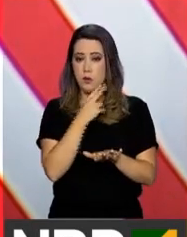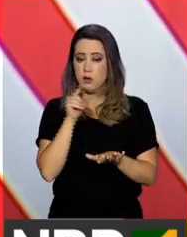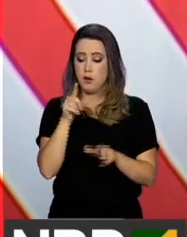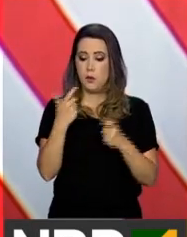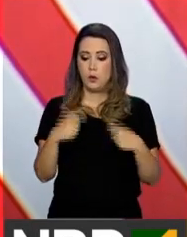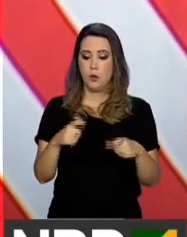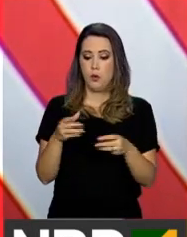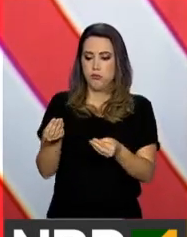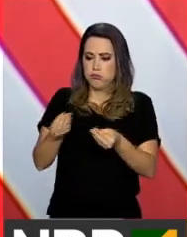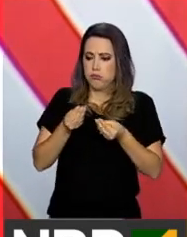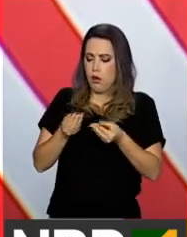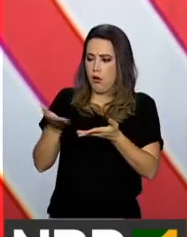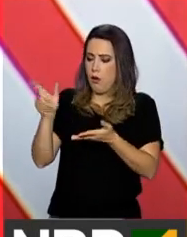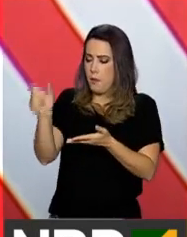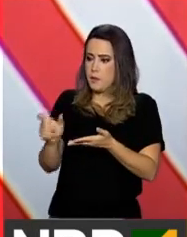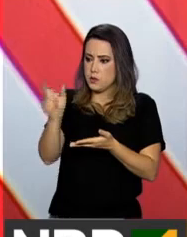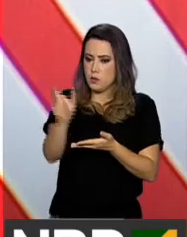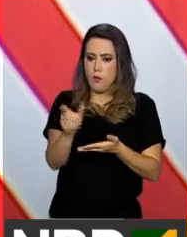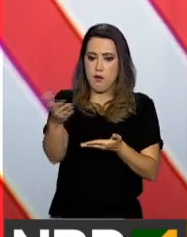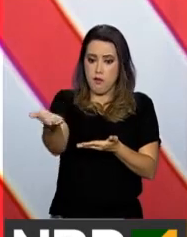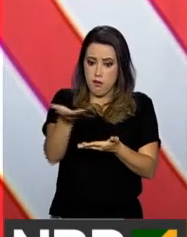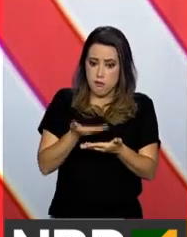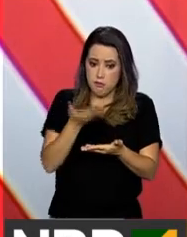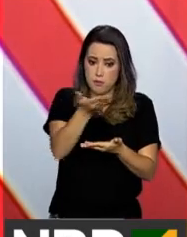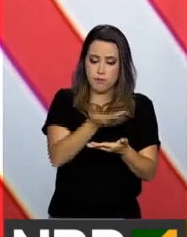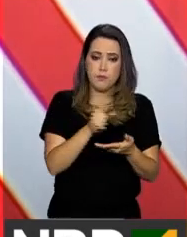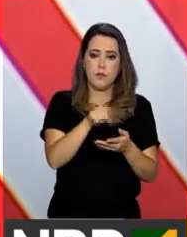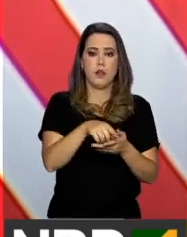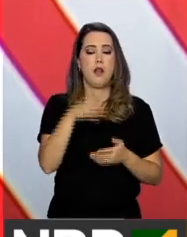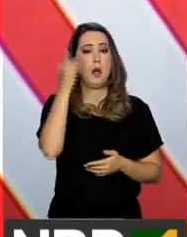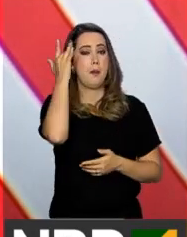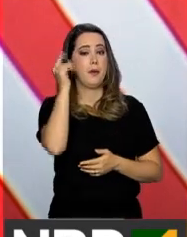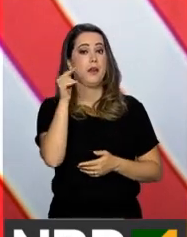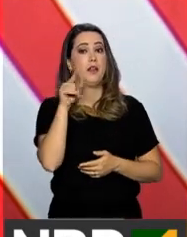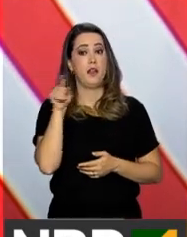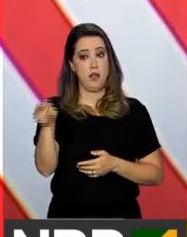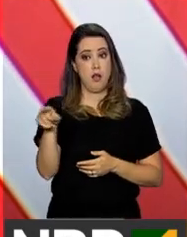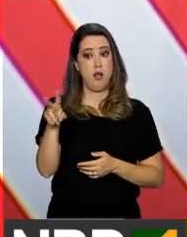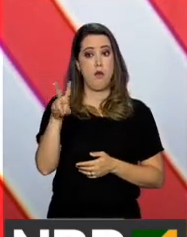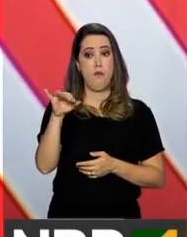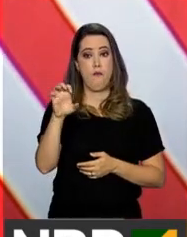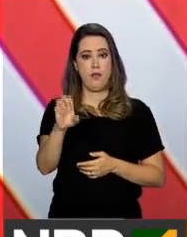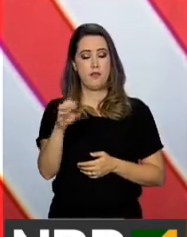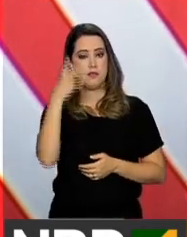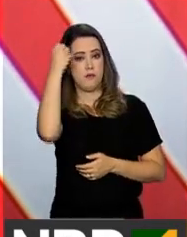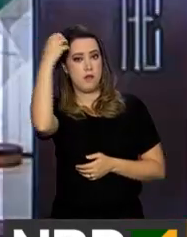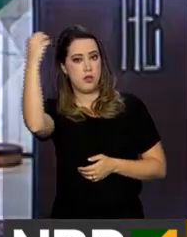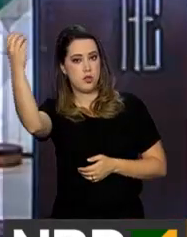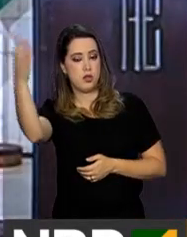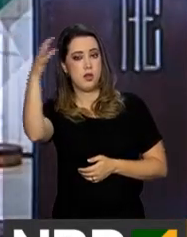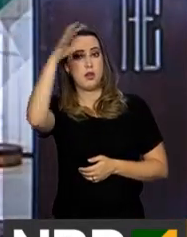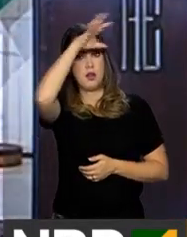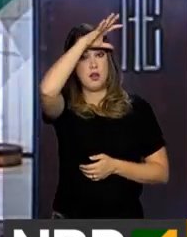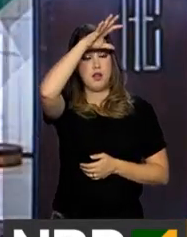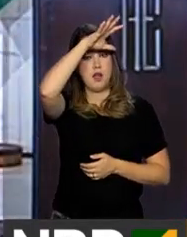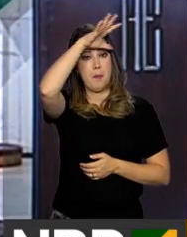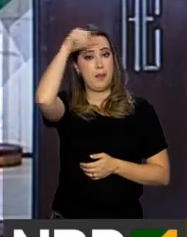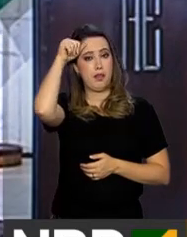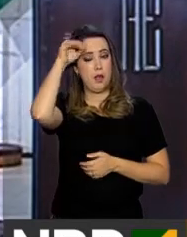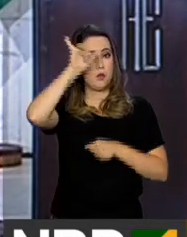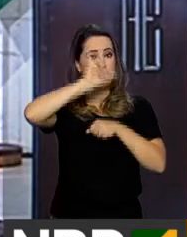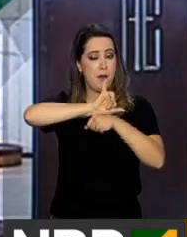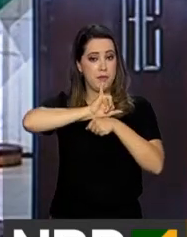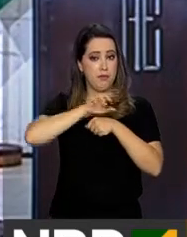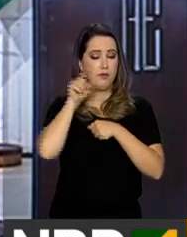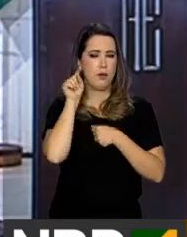O vice-presidente Pence amanhã viajará a Manaus, onde poderá conhecer parte